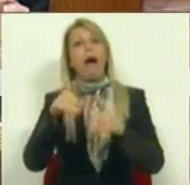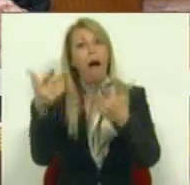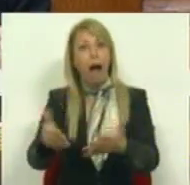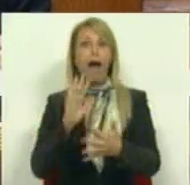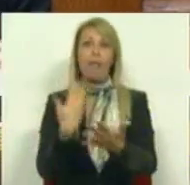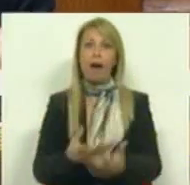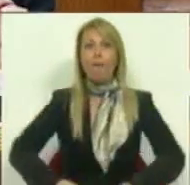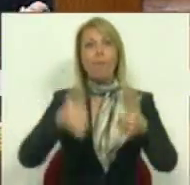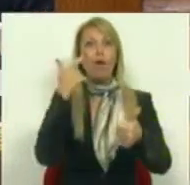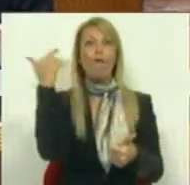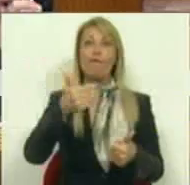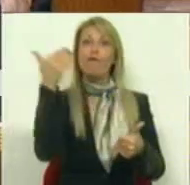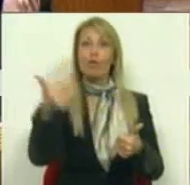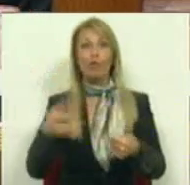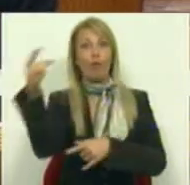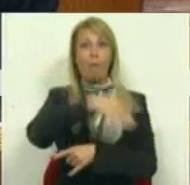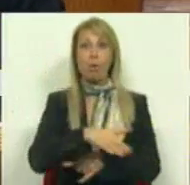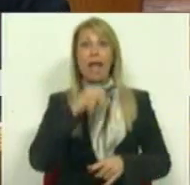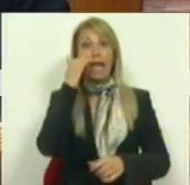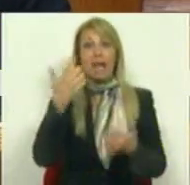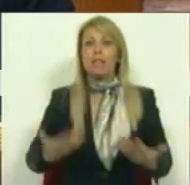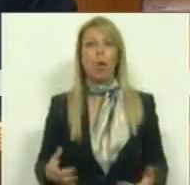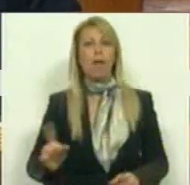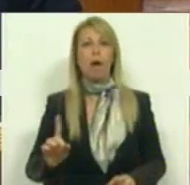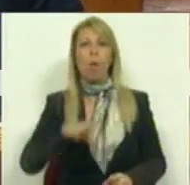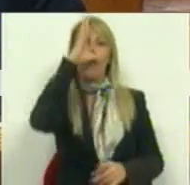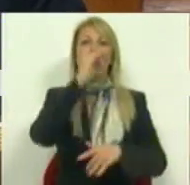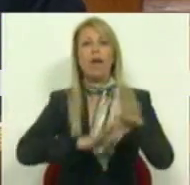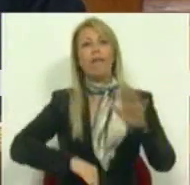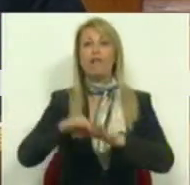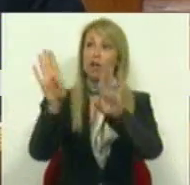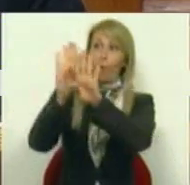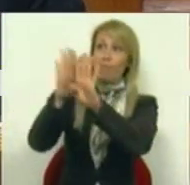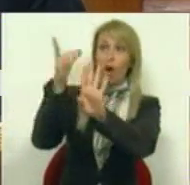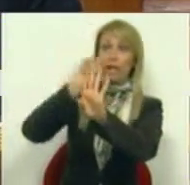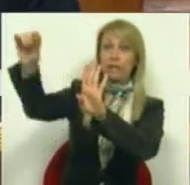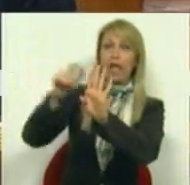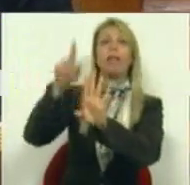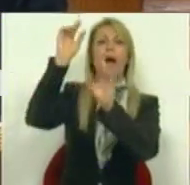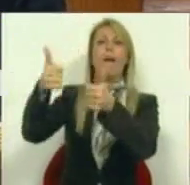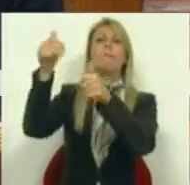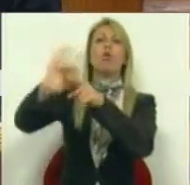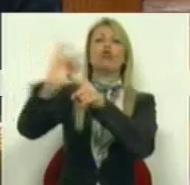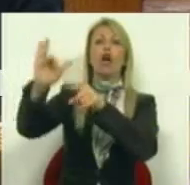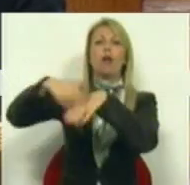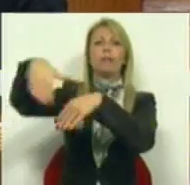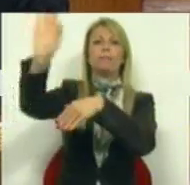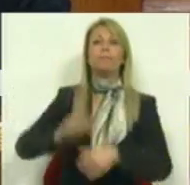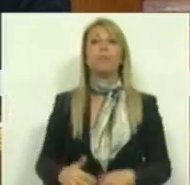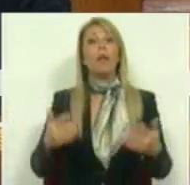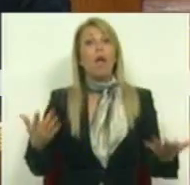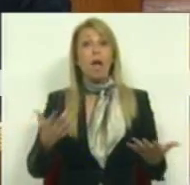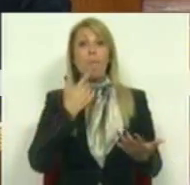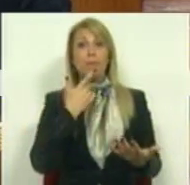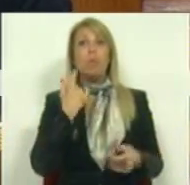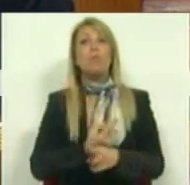e melhor do que a crise presente, não. O Governo indica a porta de saída e deseja-lhes boa sorte. Percebemos agora por que razão o PSD